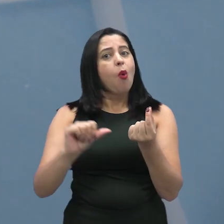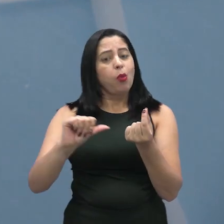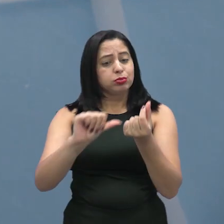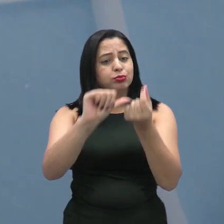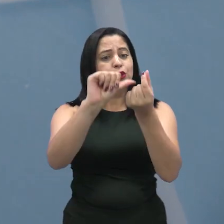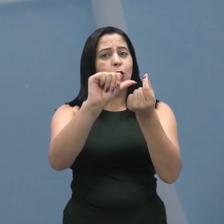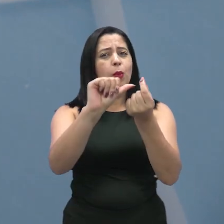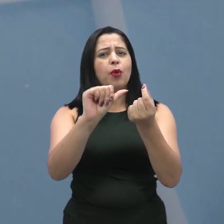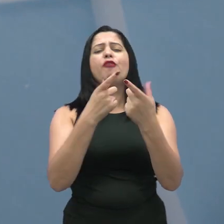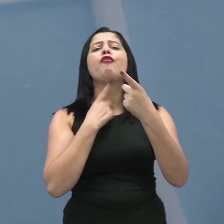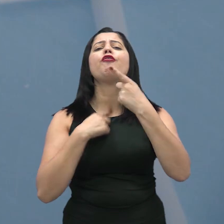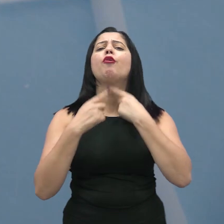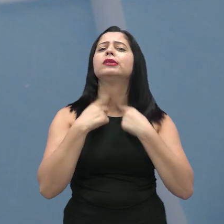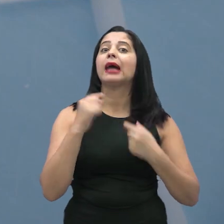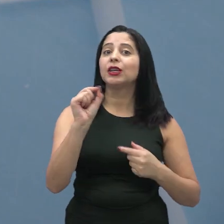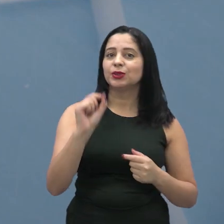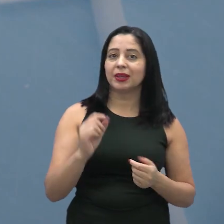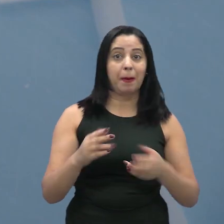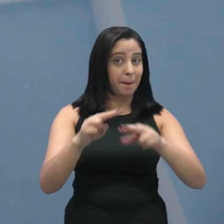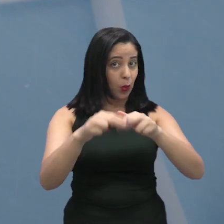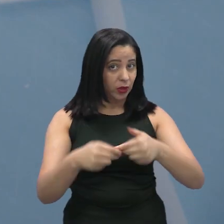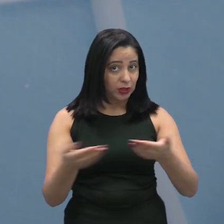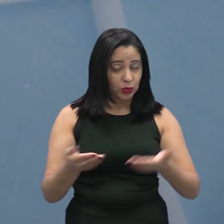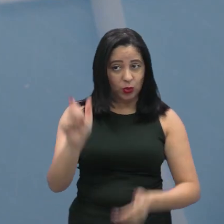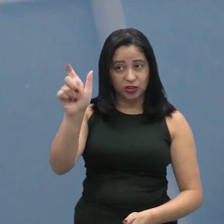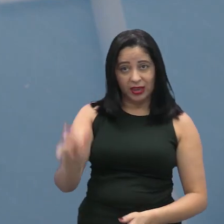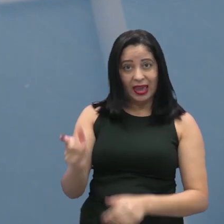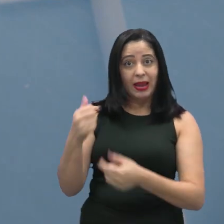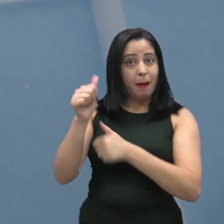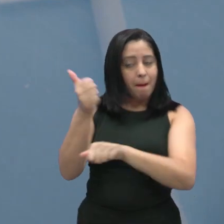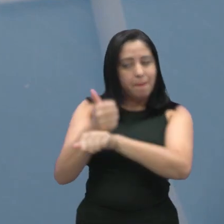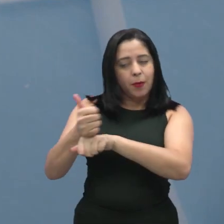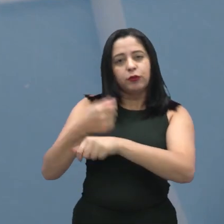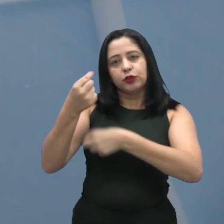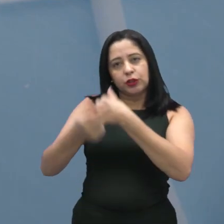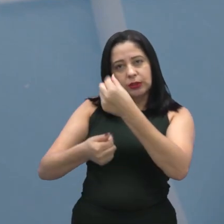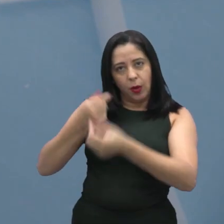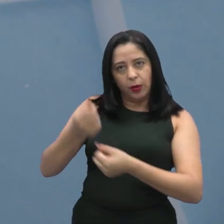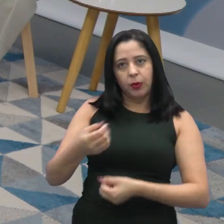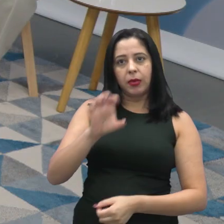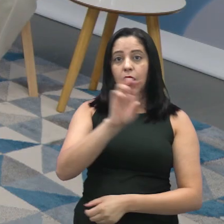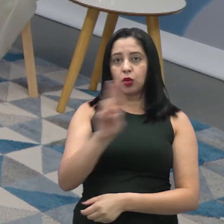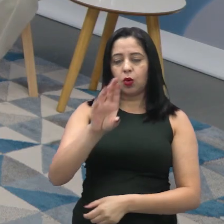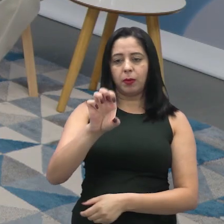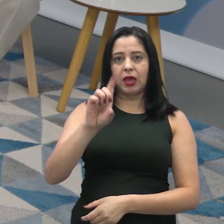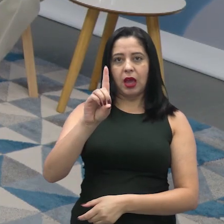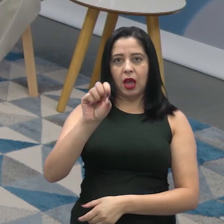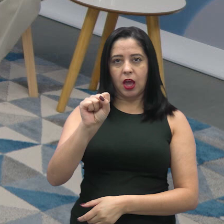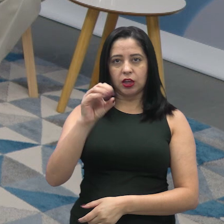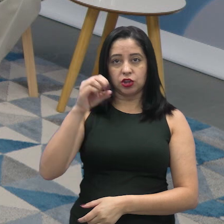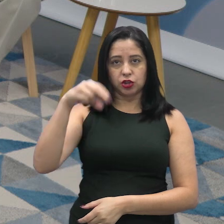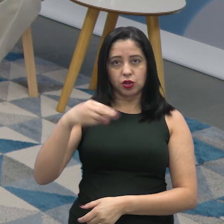de fato. Para isso eu estou recebendo aqui no estúdio o economista Edson Querido. Edson, quando a